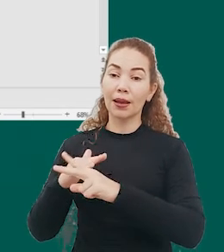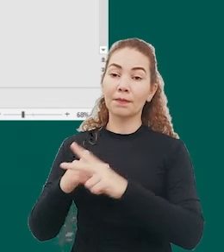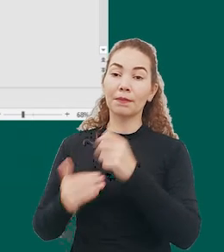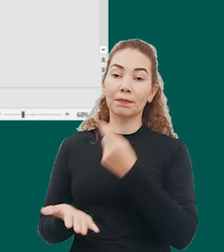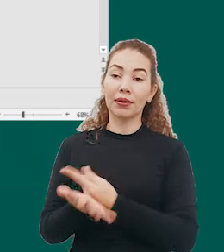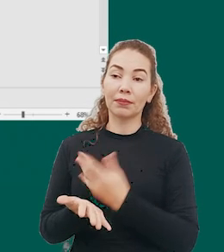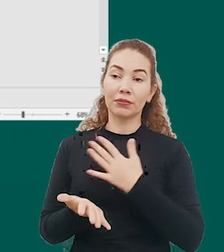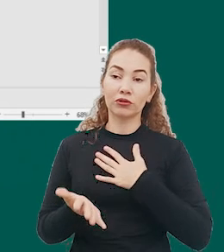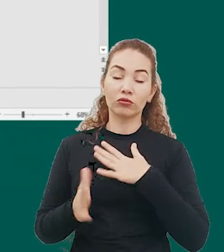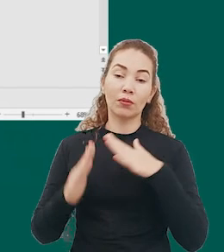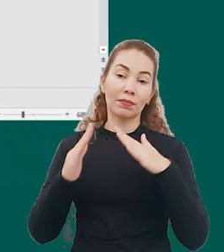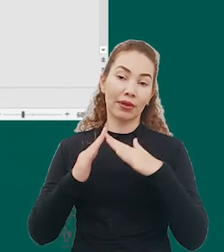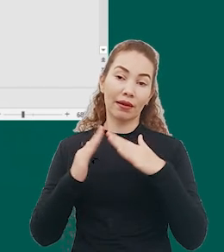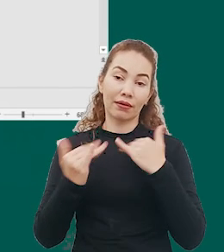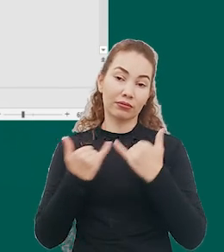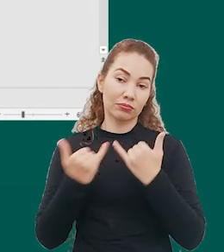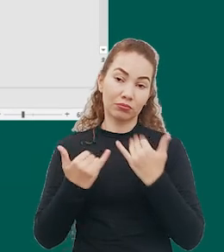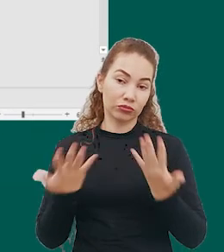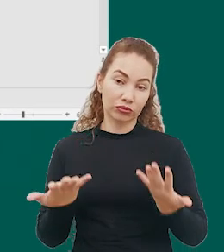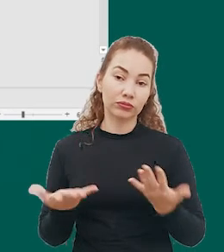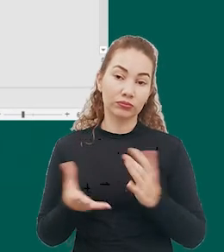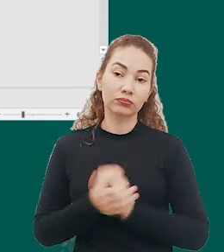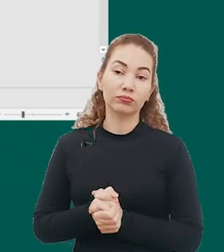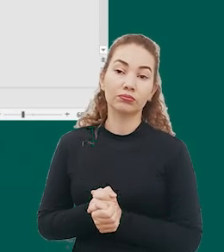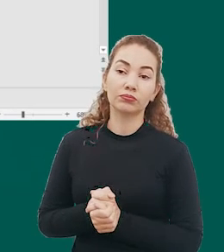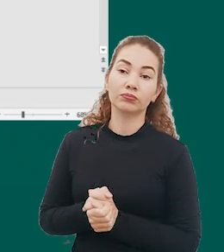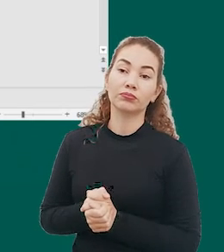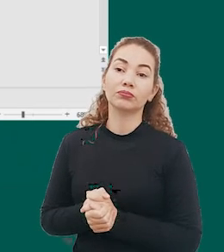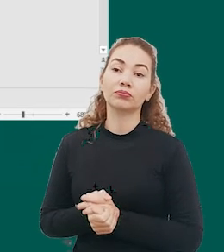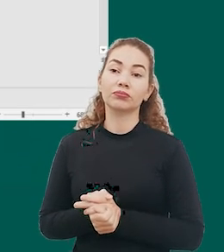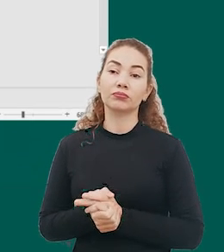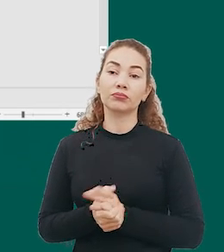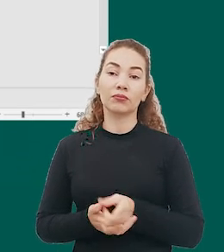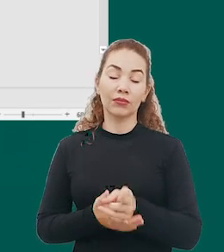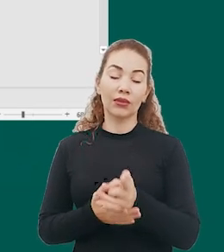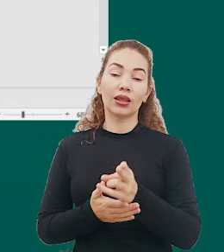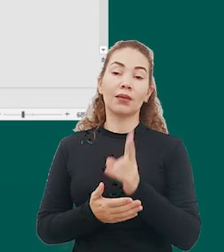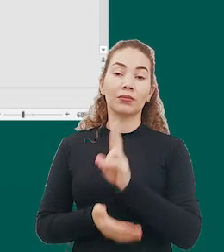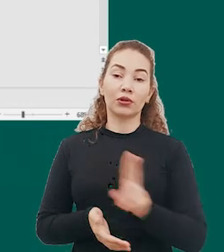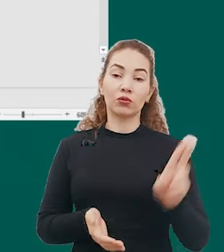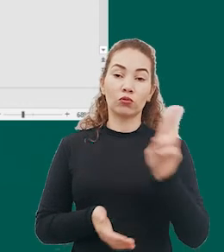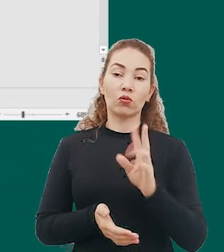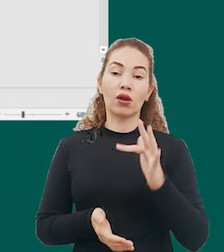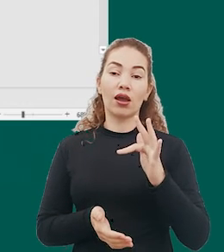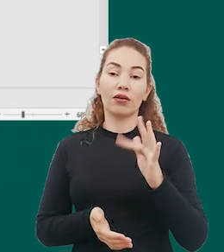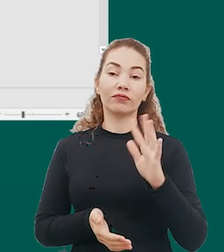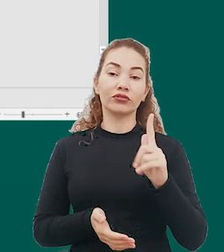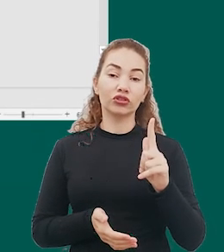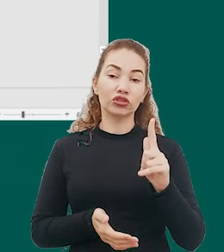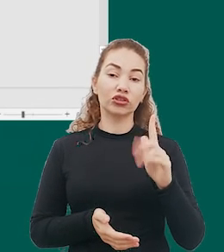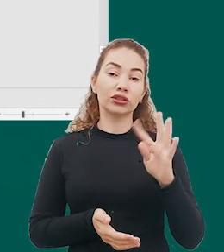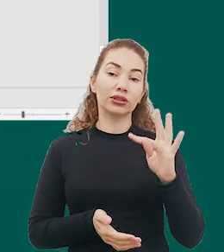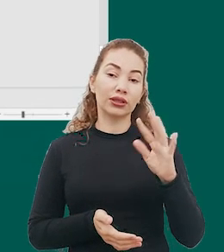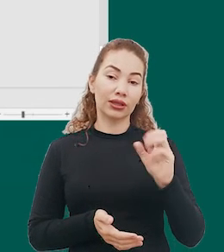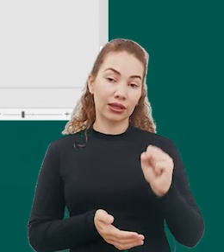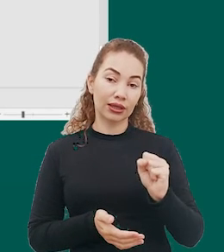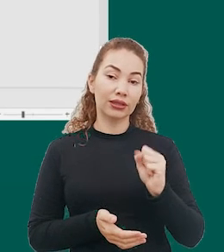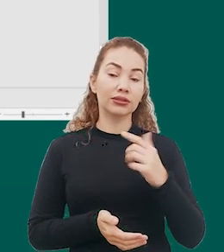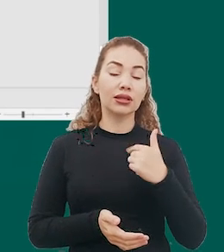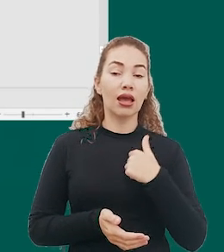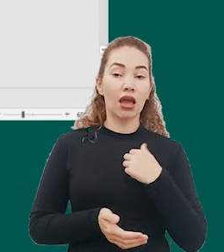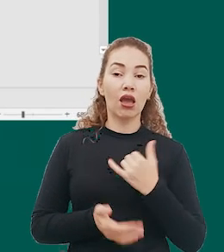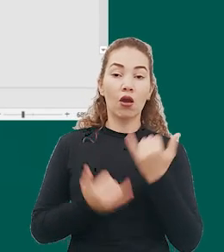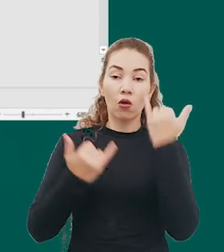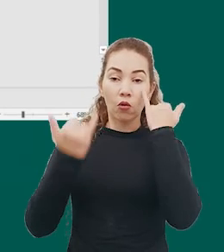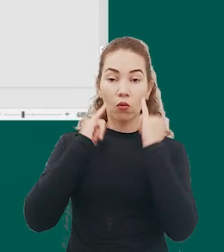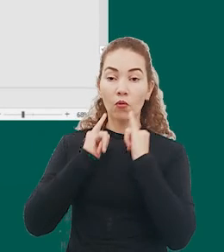bem, certo? Então, sempre que eu utilizar meu FGTS, eu estarei informando em